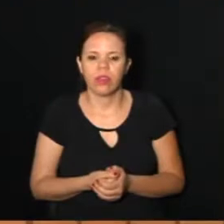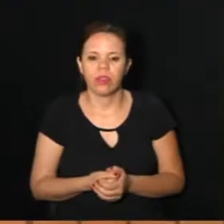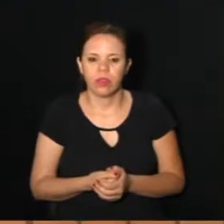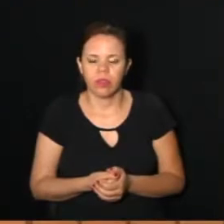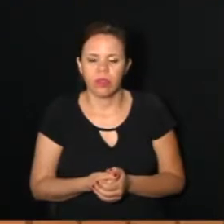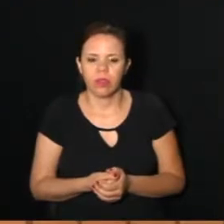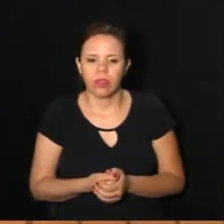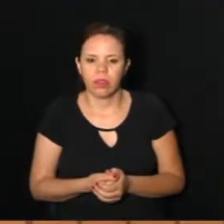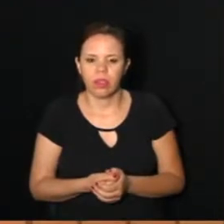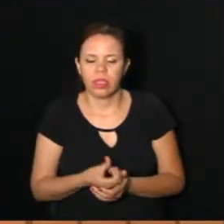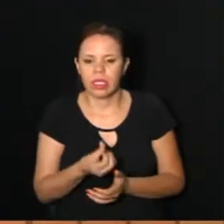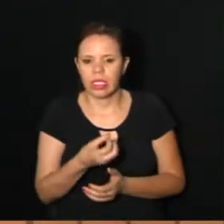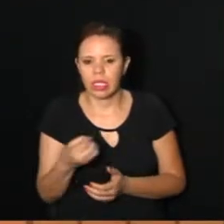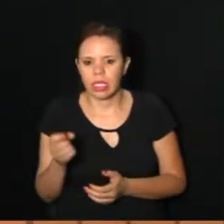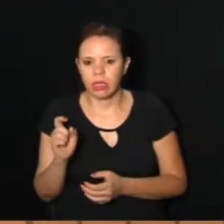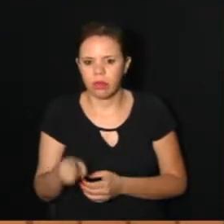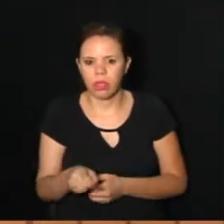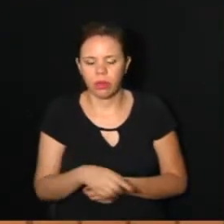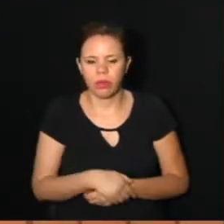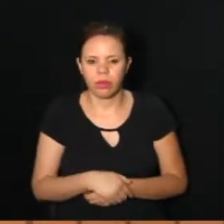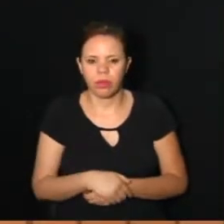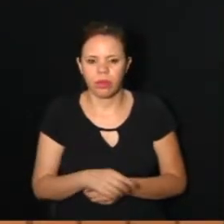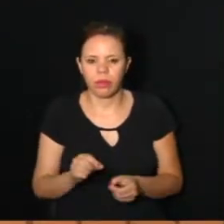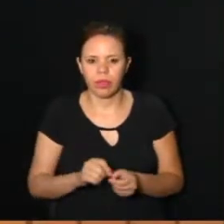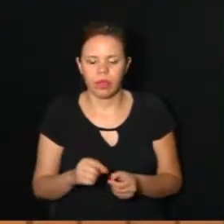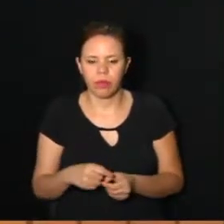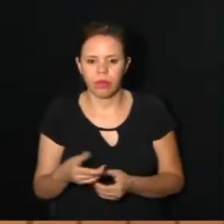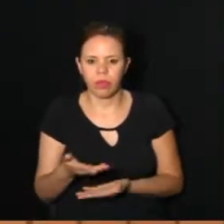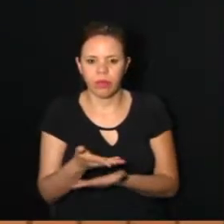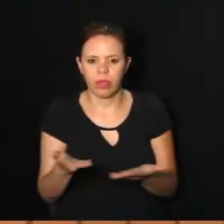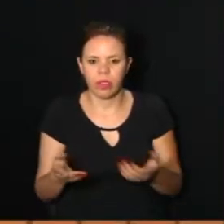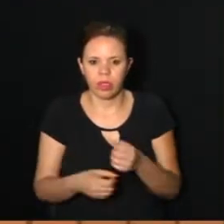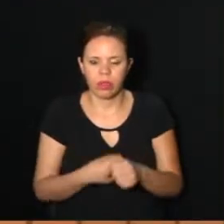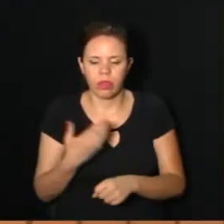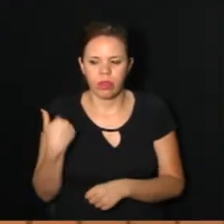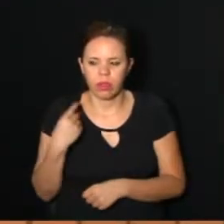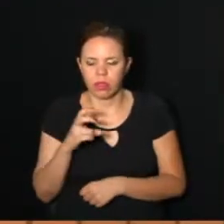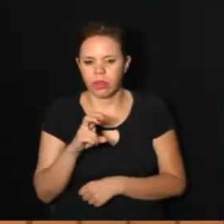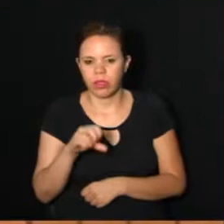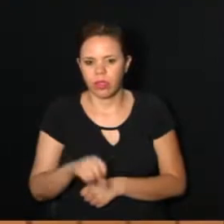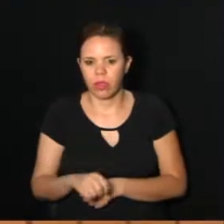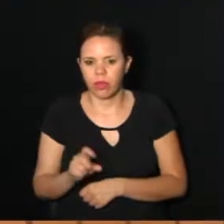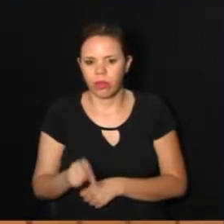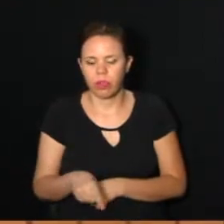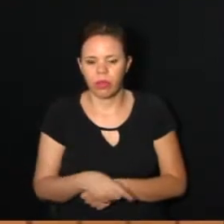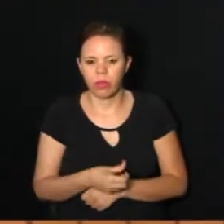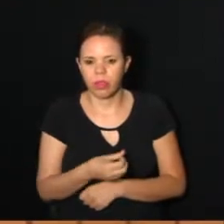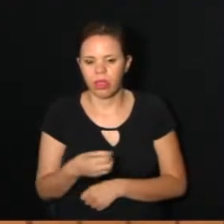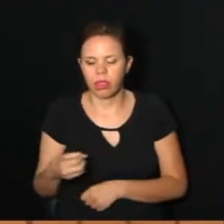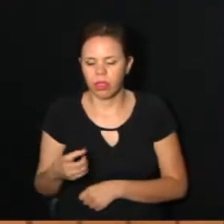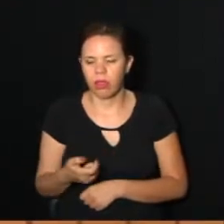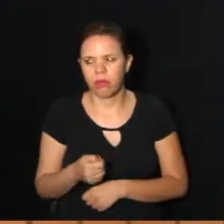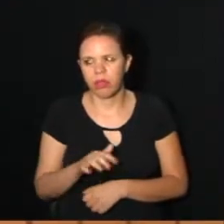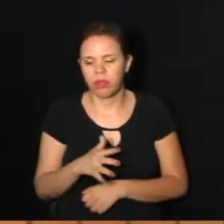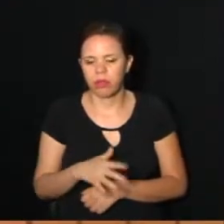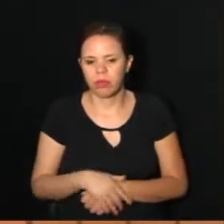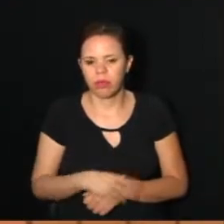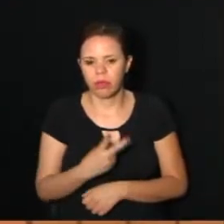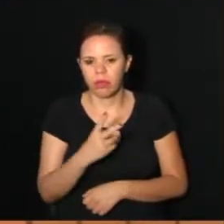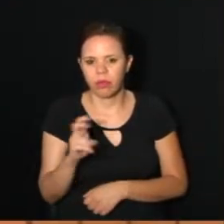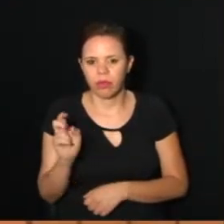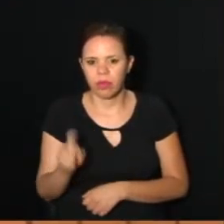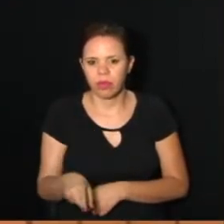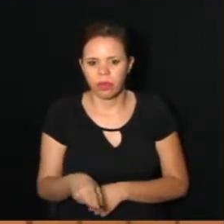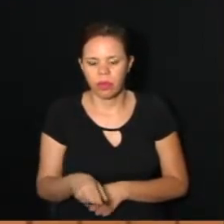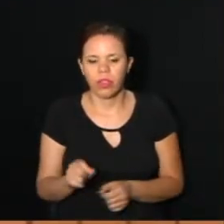Desses 60 mil que eu disse para vocês, na verdade, ano passado foram 59.600 e pouco, 25 mil